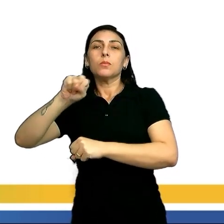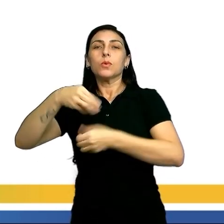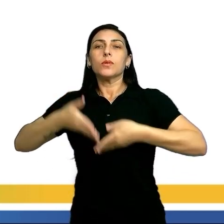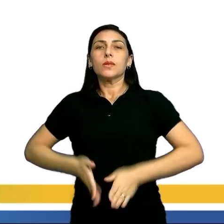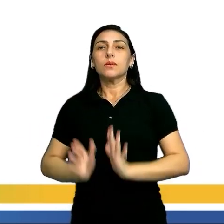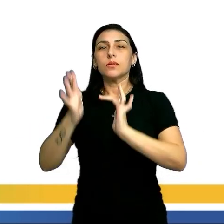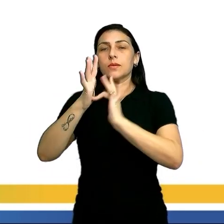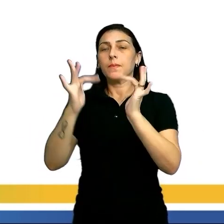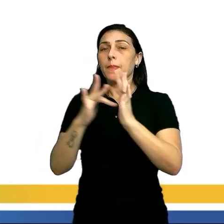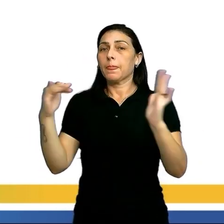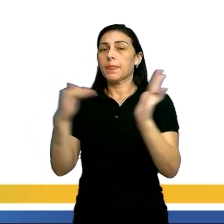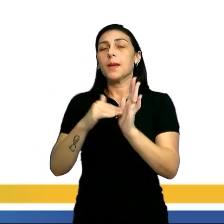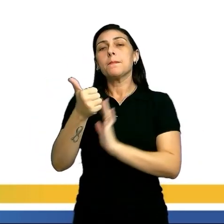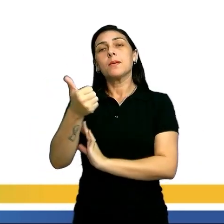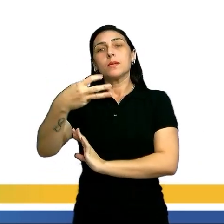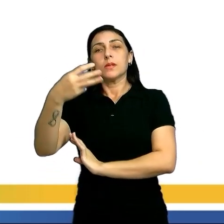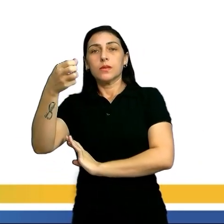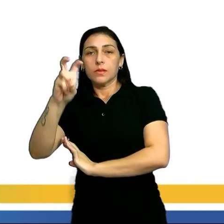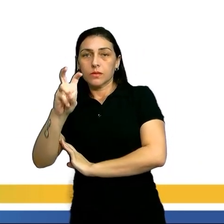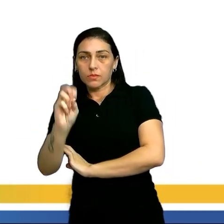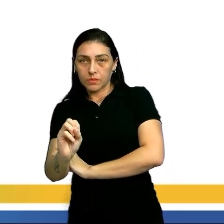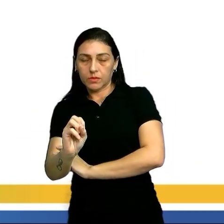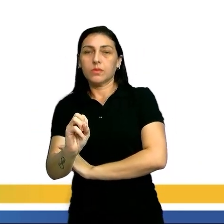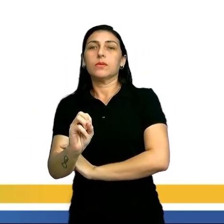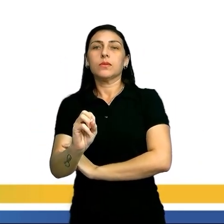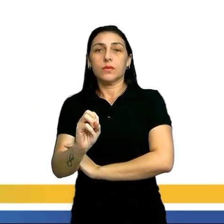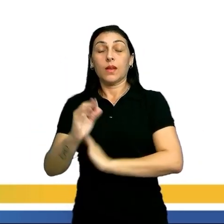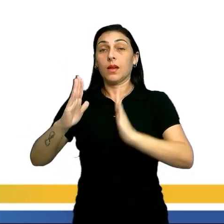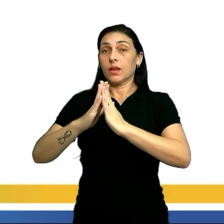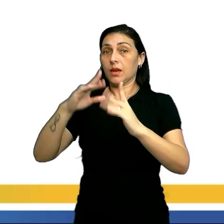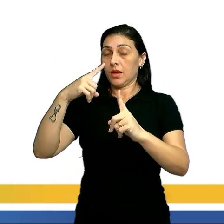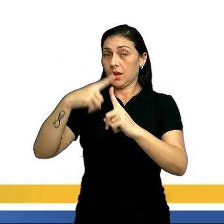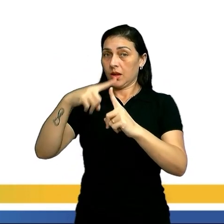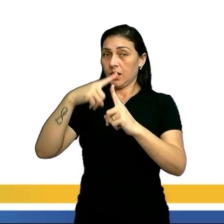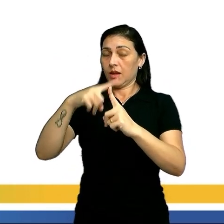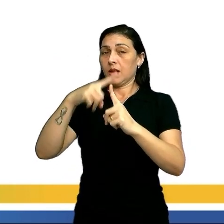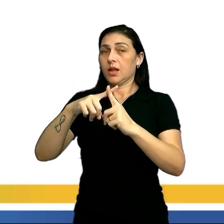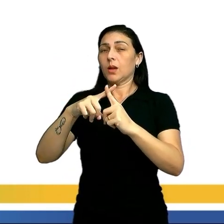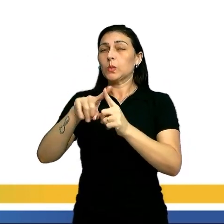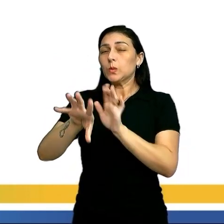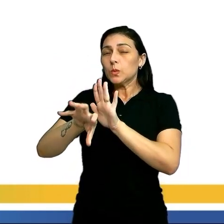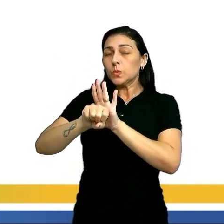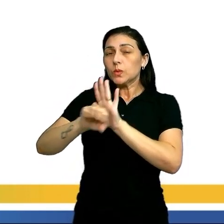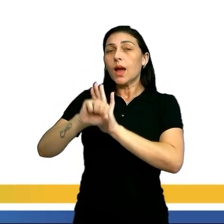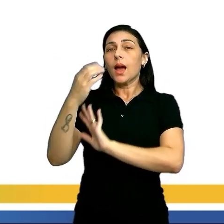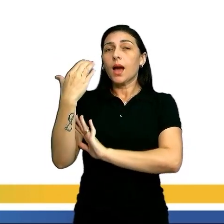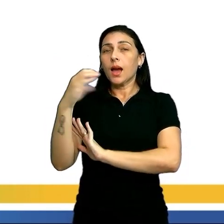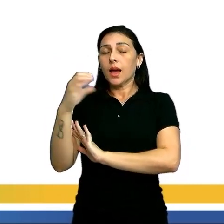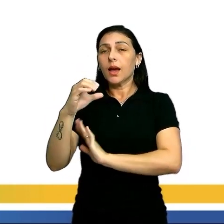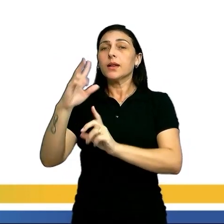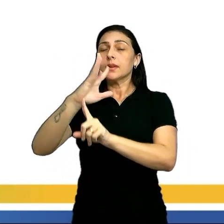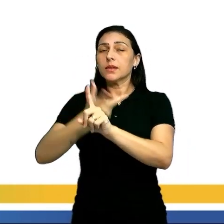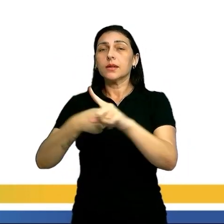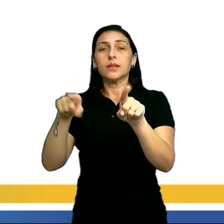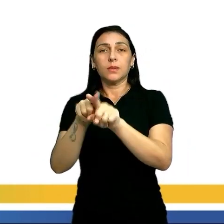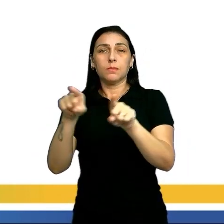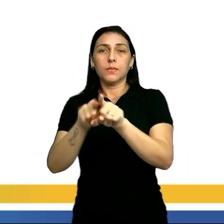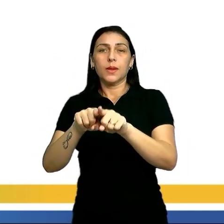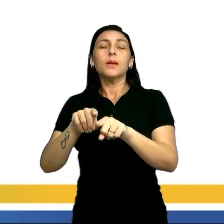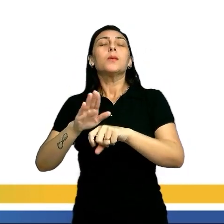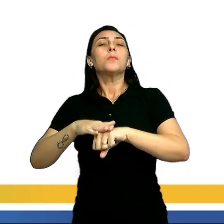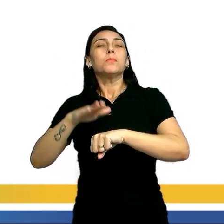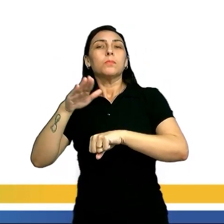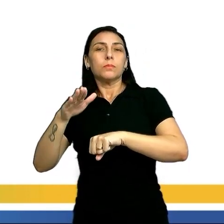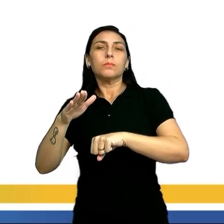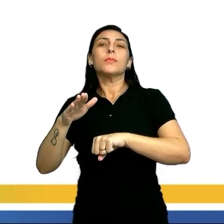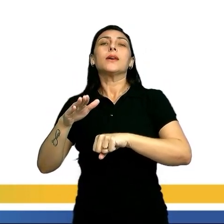Cristo até o ano 1350, a igreja filtra a arte e a ciência. Nós temos uma arte mais